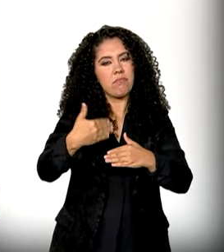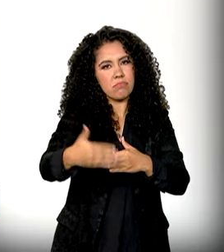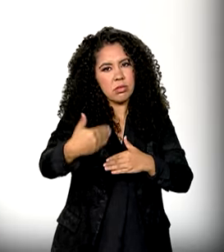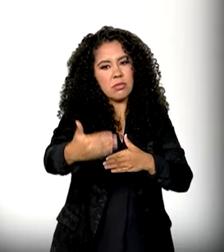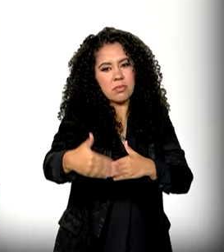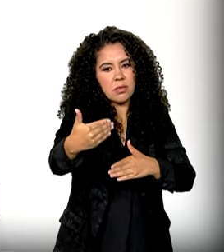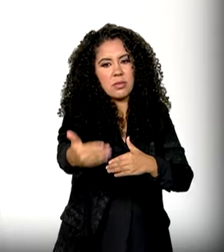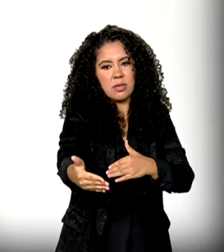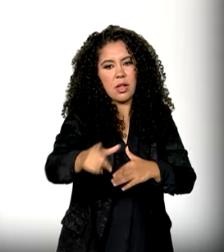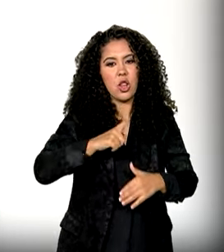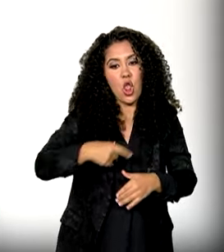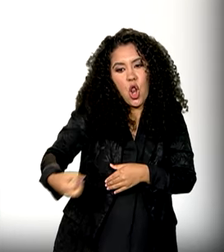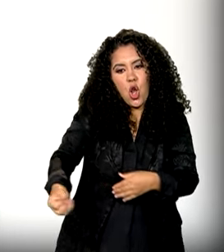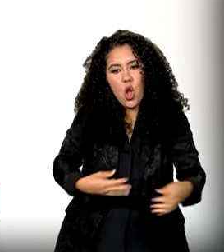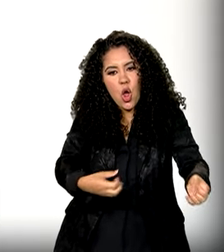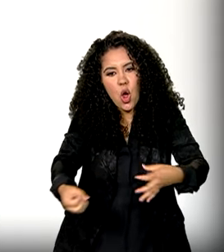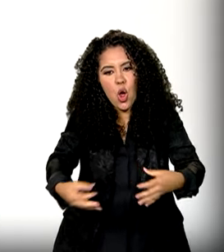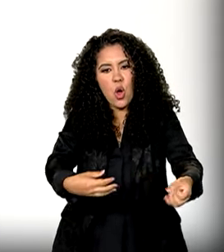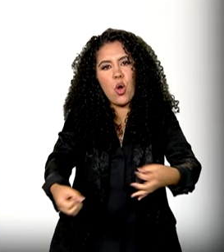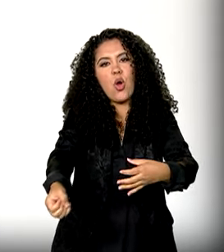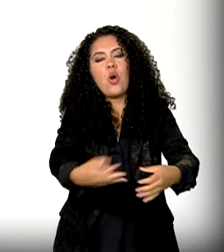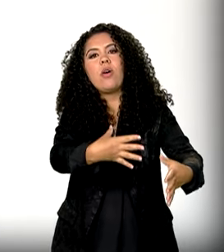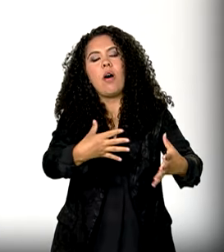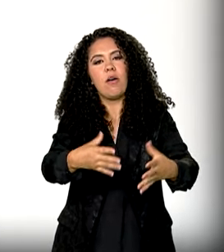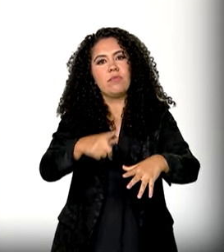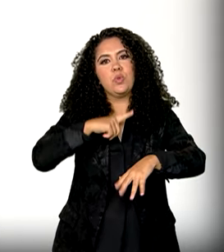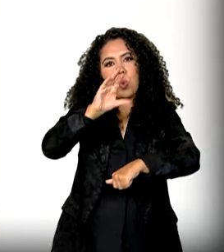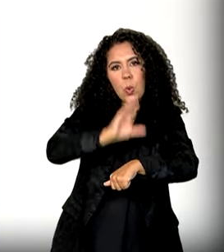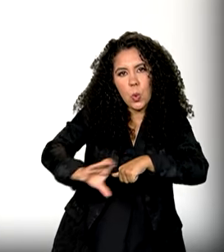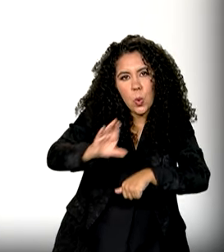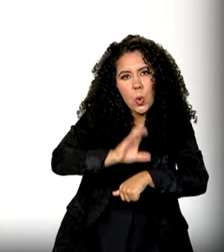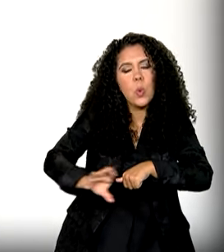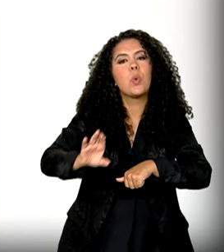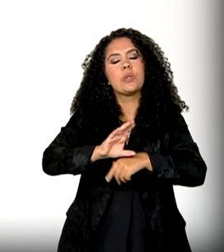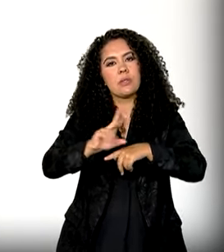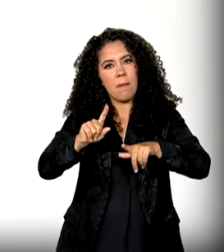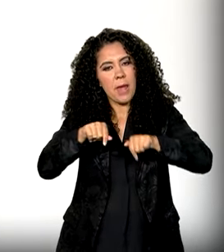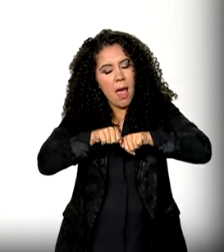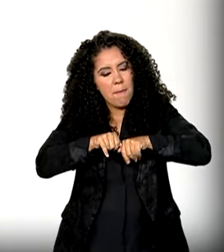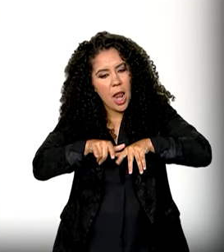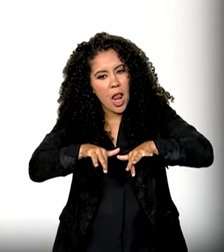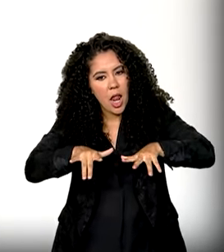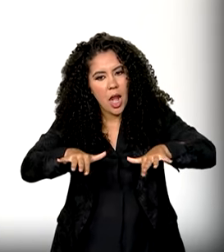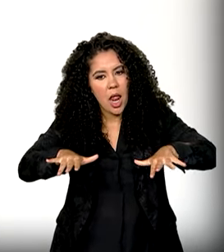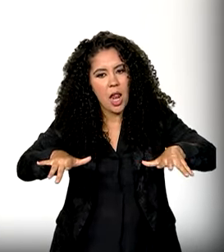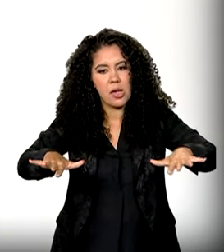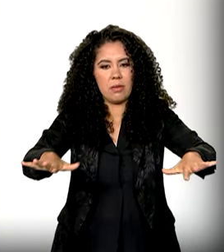vamos estar novamente com novos treinamentos para se expandir cada vez mais na nossa região